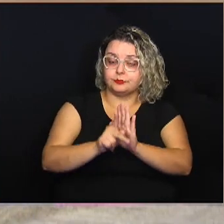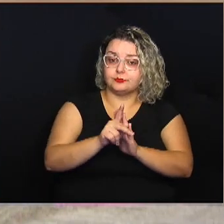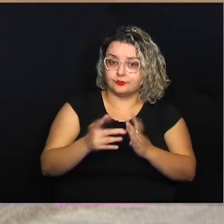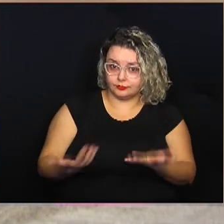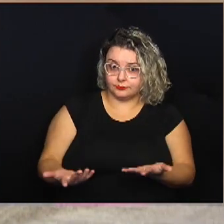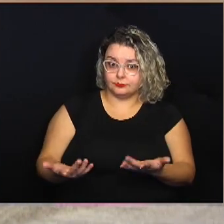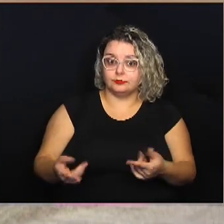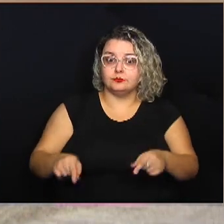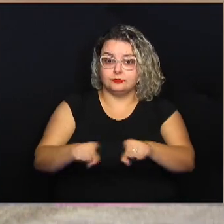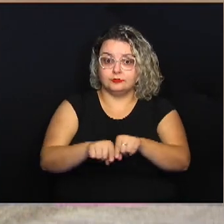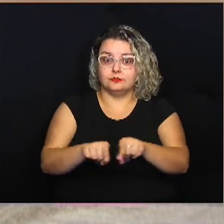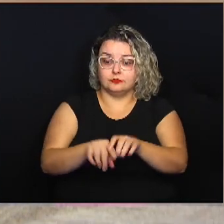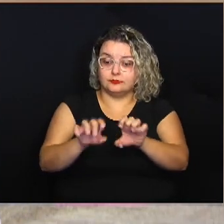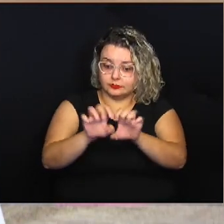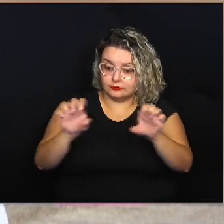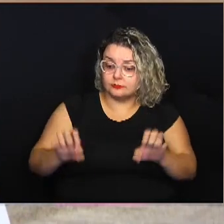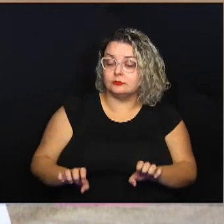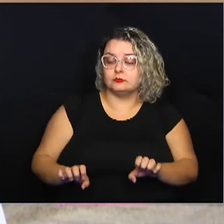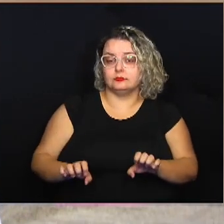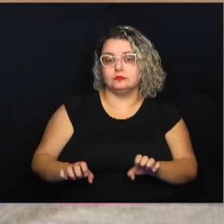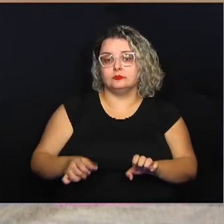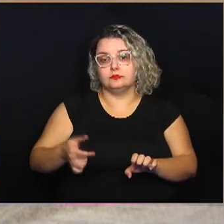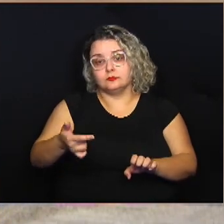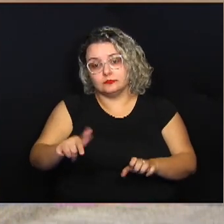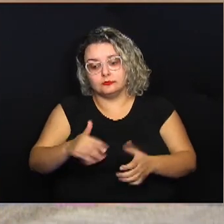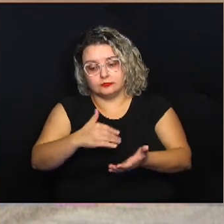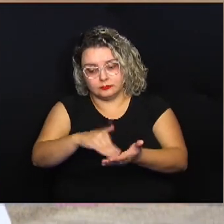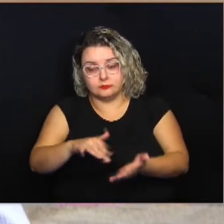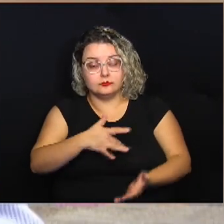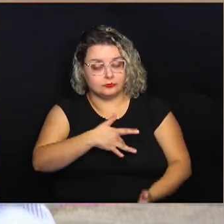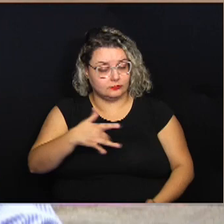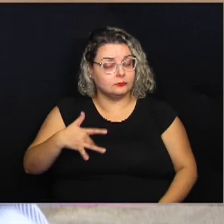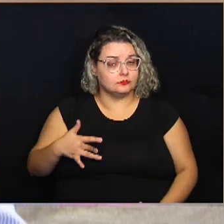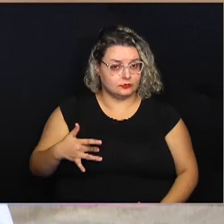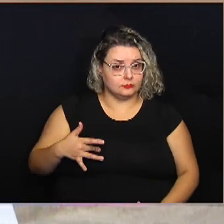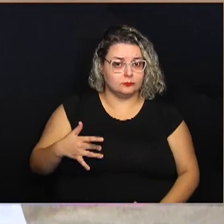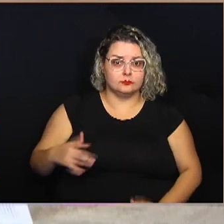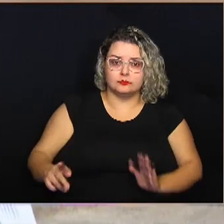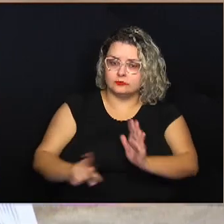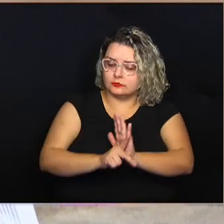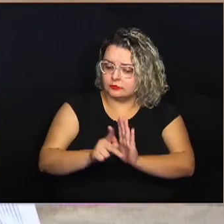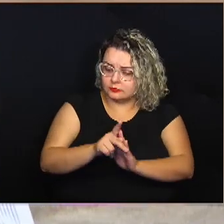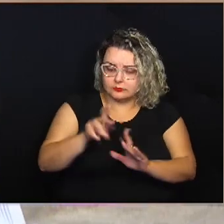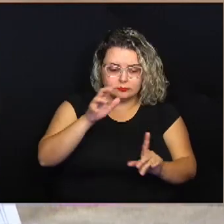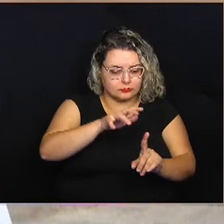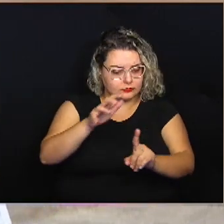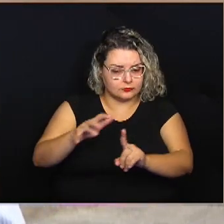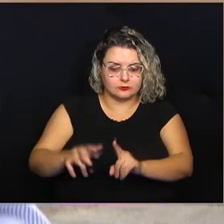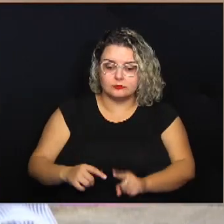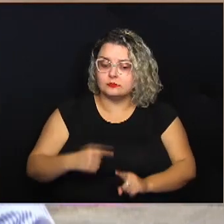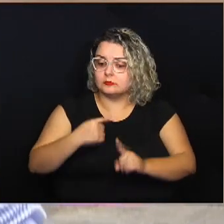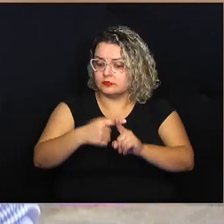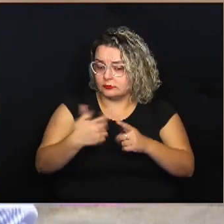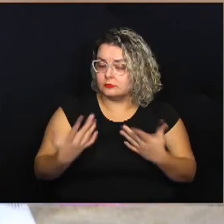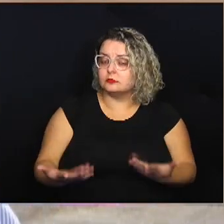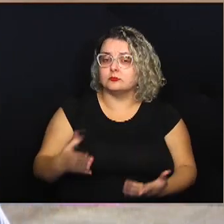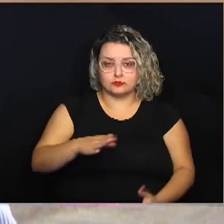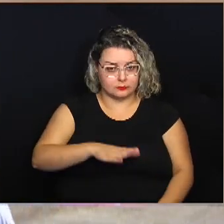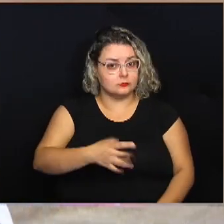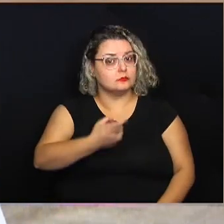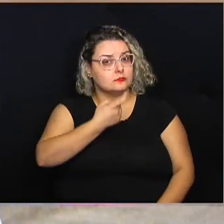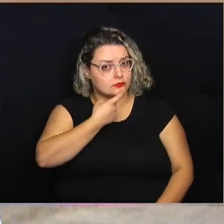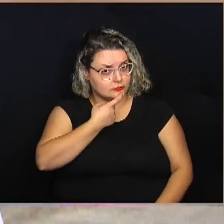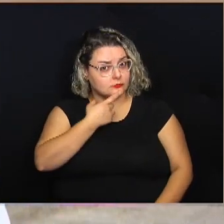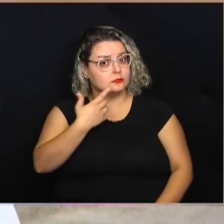da reestruturação da Secretaria de Saúde, um projeto extremamente impactante para a cidade de Campinas. Esse projeto